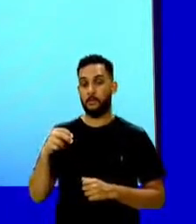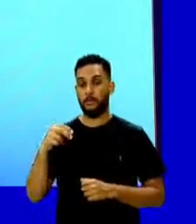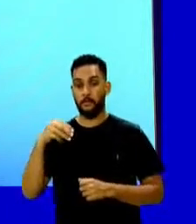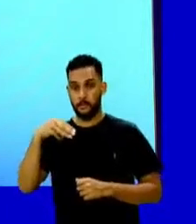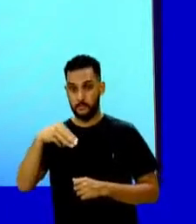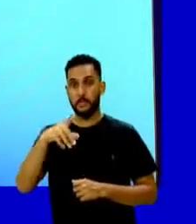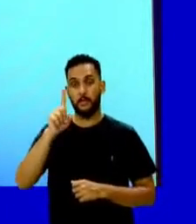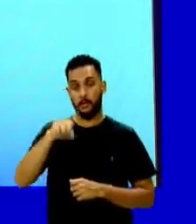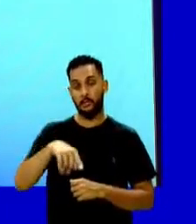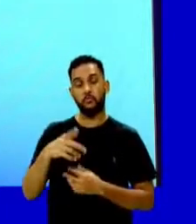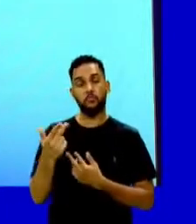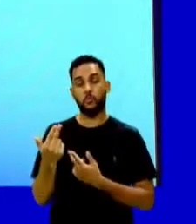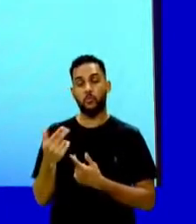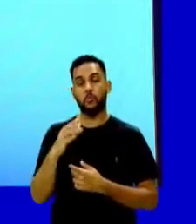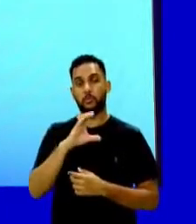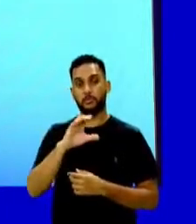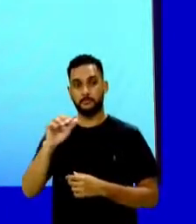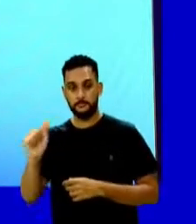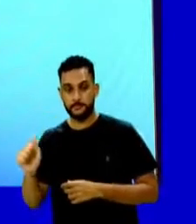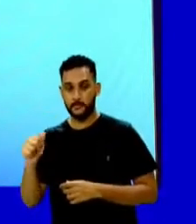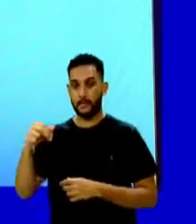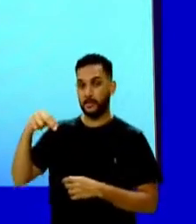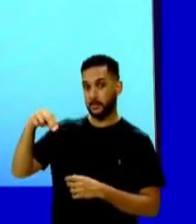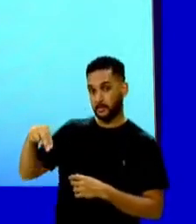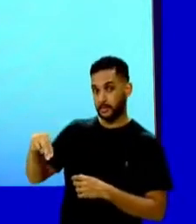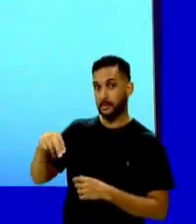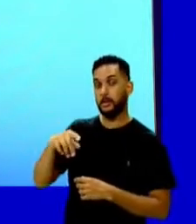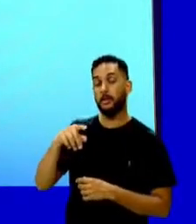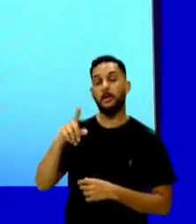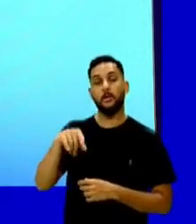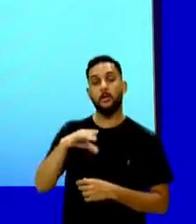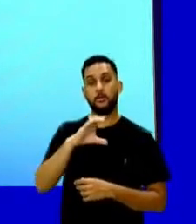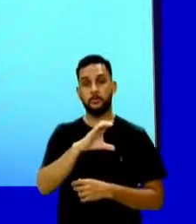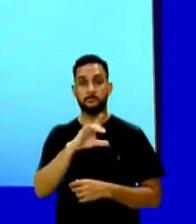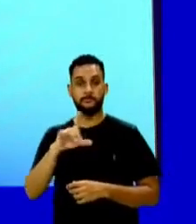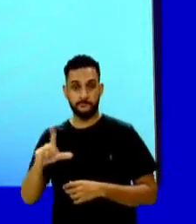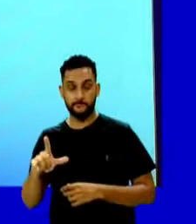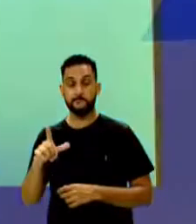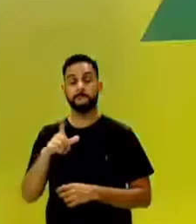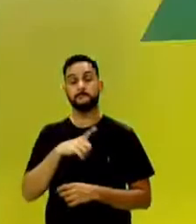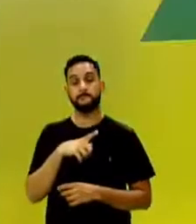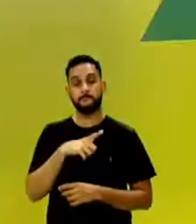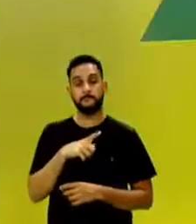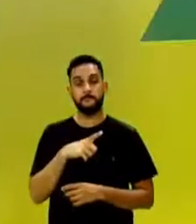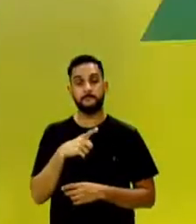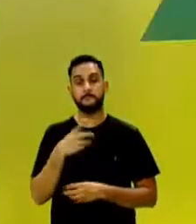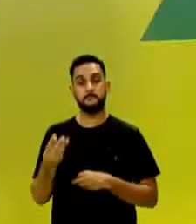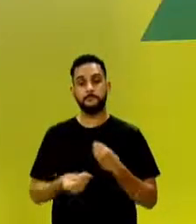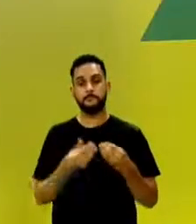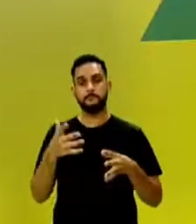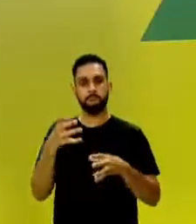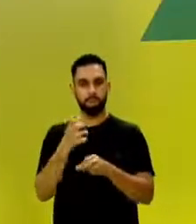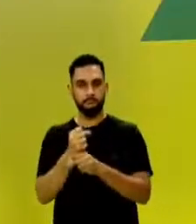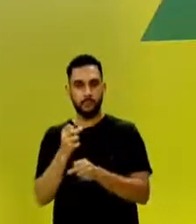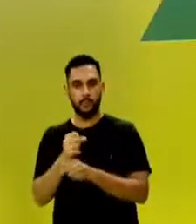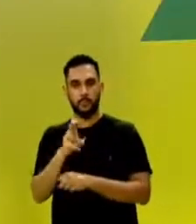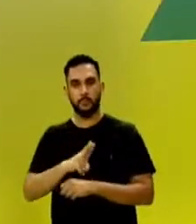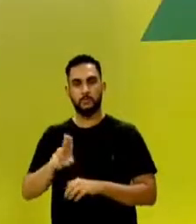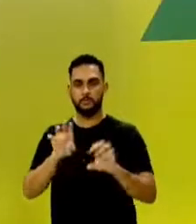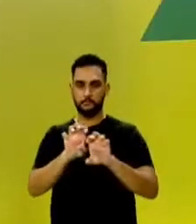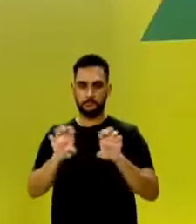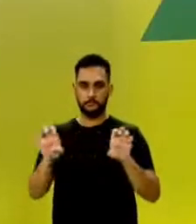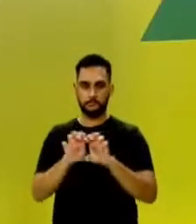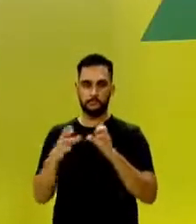ele é o coeficiente angular e o n vai ser o coeficiente linear que a gente obtém por meio da nossa dos nossos cálculos utilizando a equação